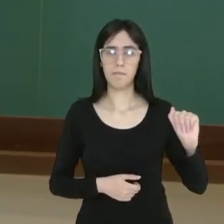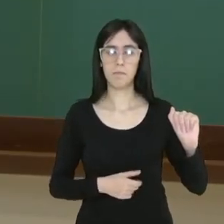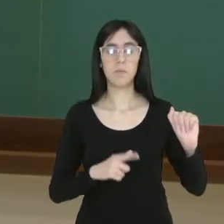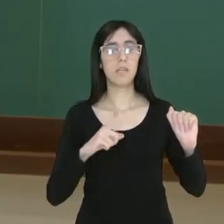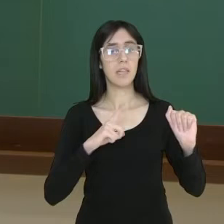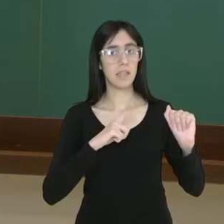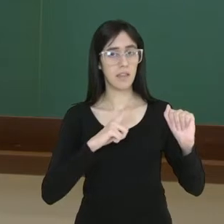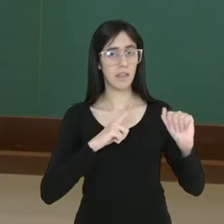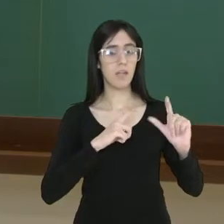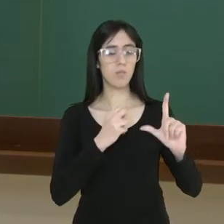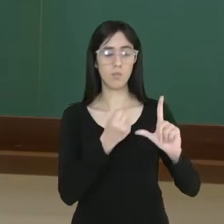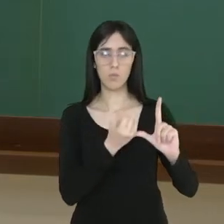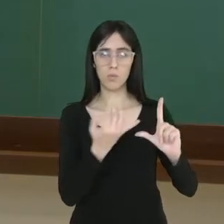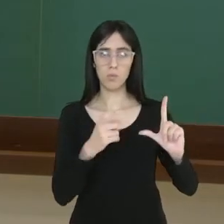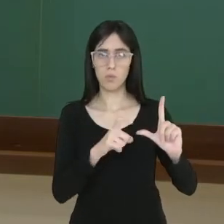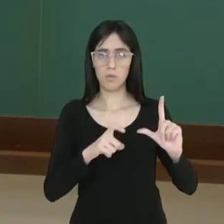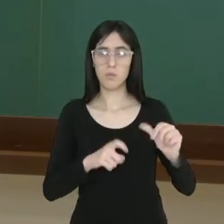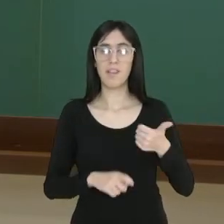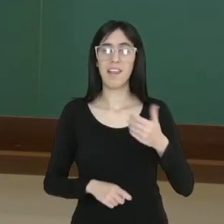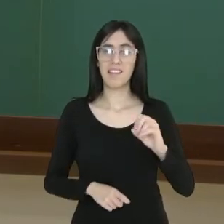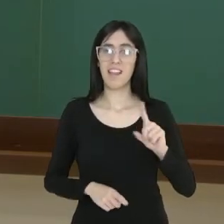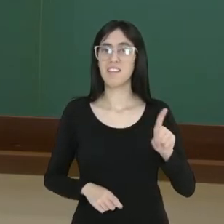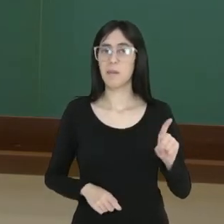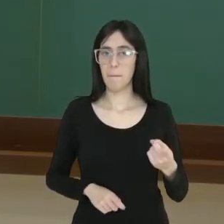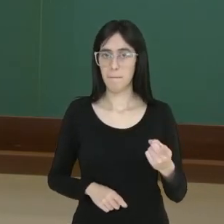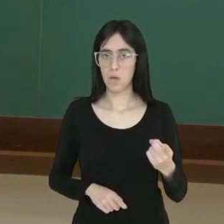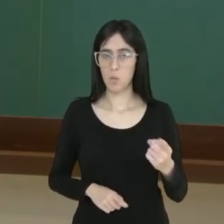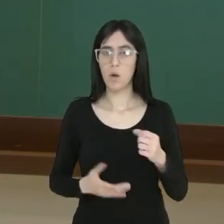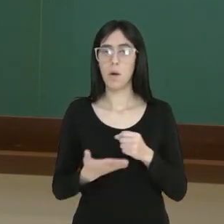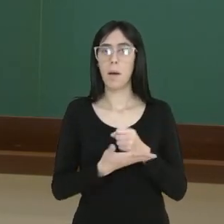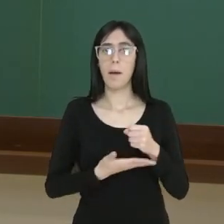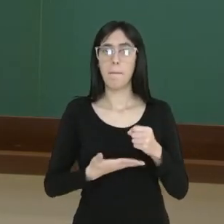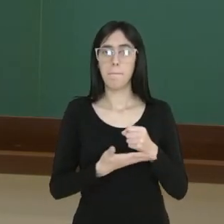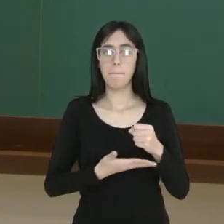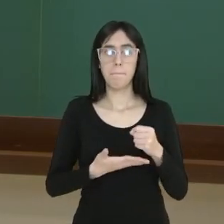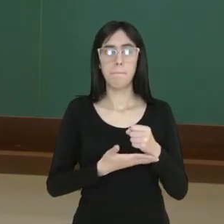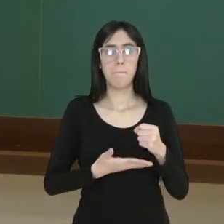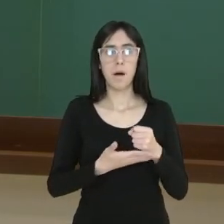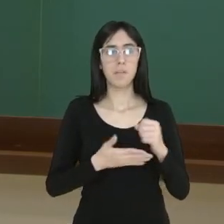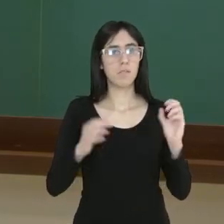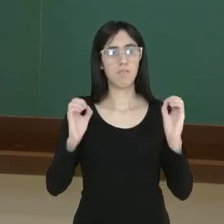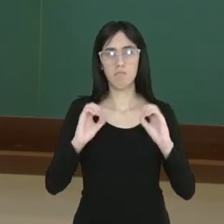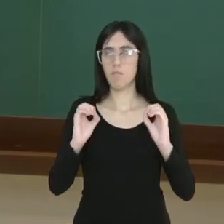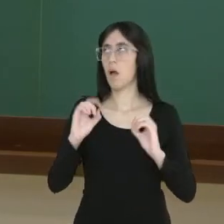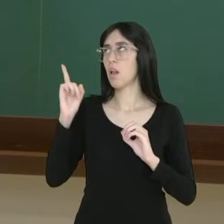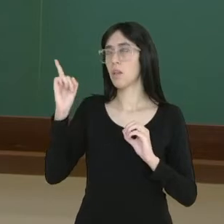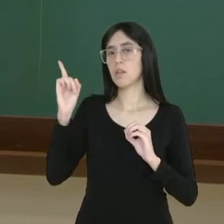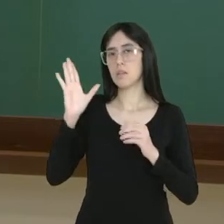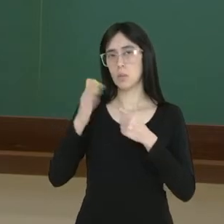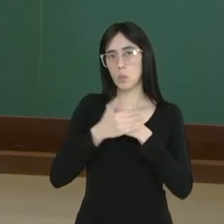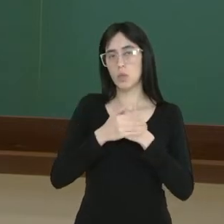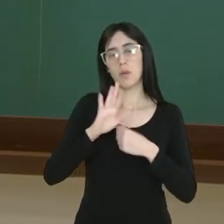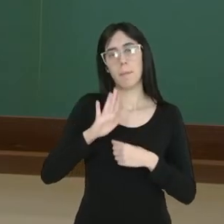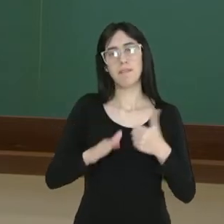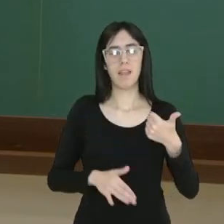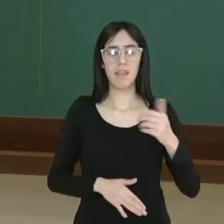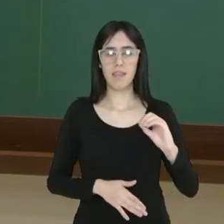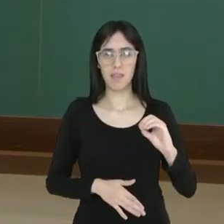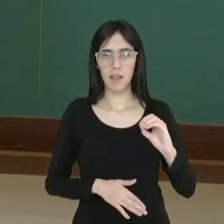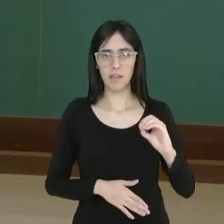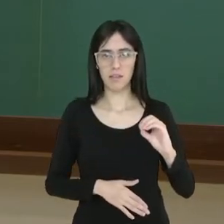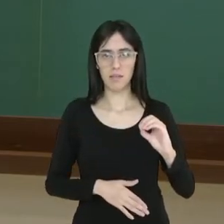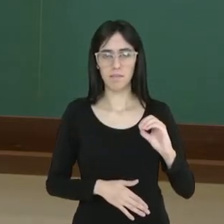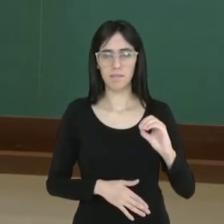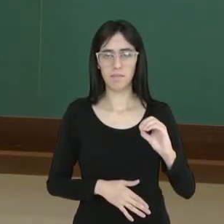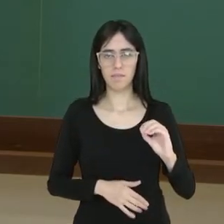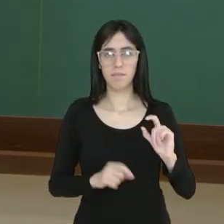o logaritmo de 10.000 na base que não apareceu, então a gente sabe que é 10, e o logaritmo de 10.000 na base